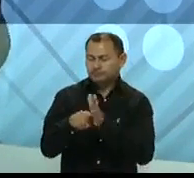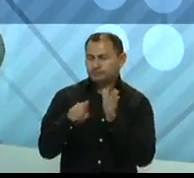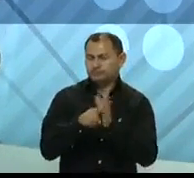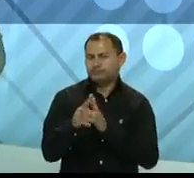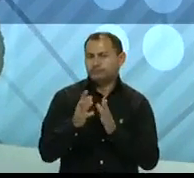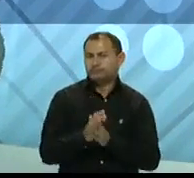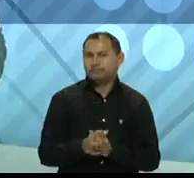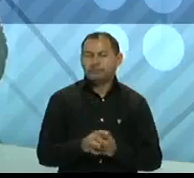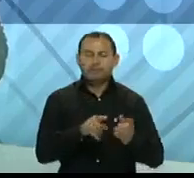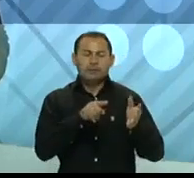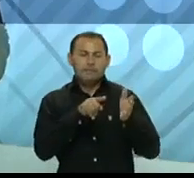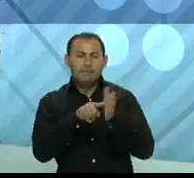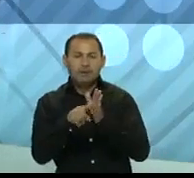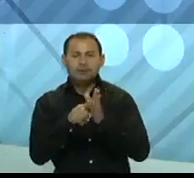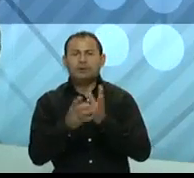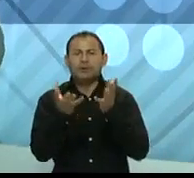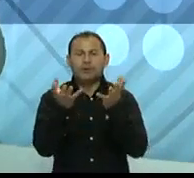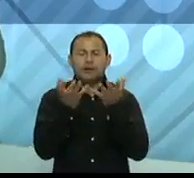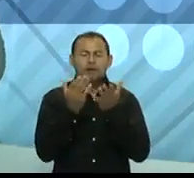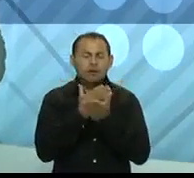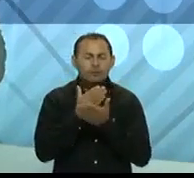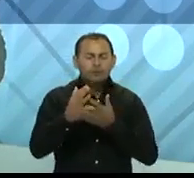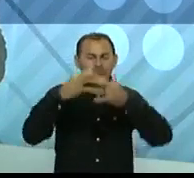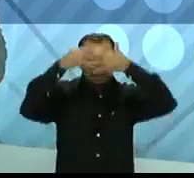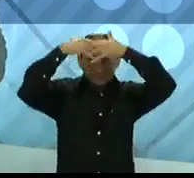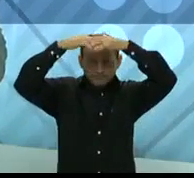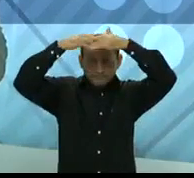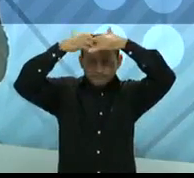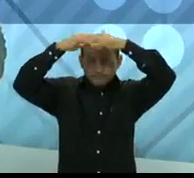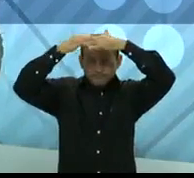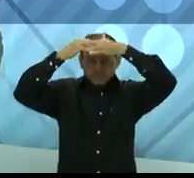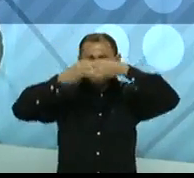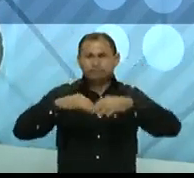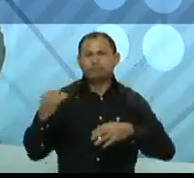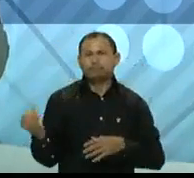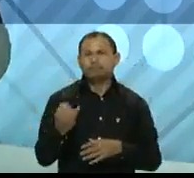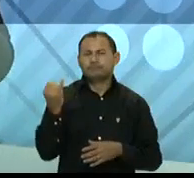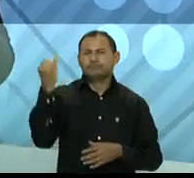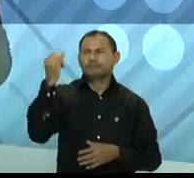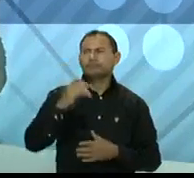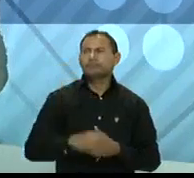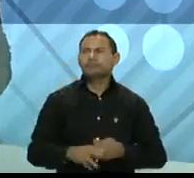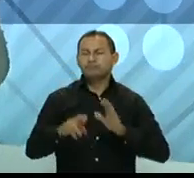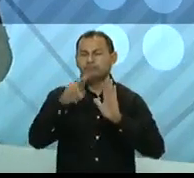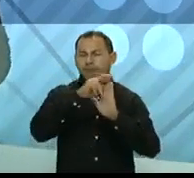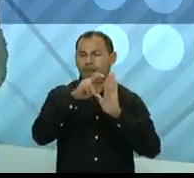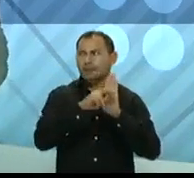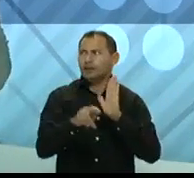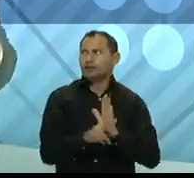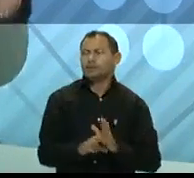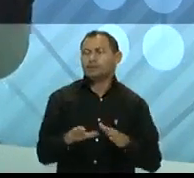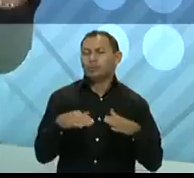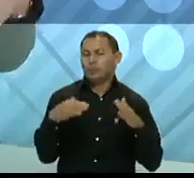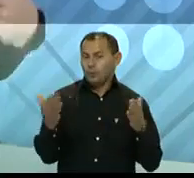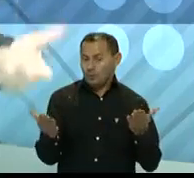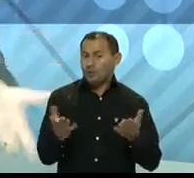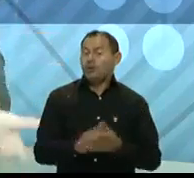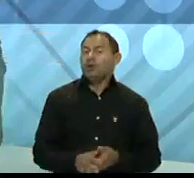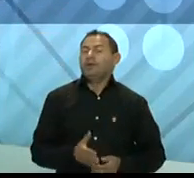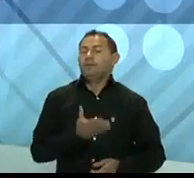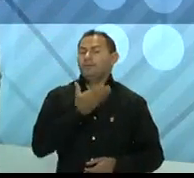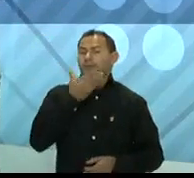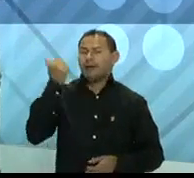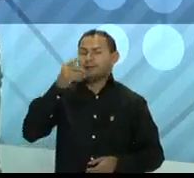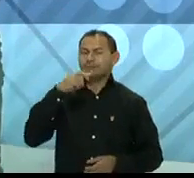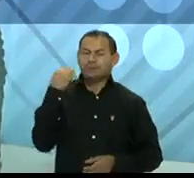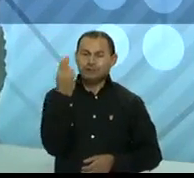questionamentos, essas perguntas, eu quero que você comece a refletir sobre a importância dessas regras e o quanto ela vai facilitar